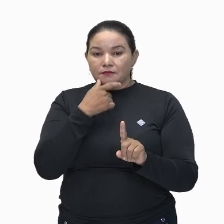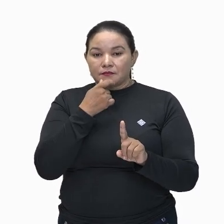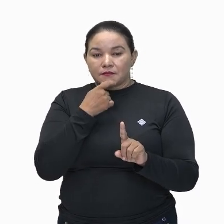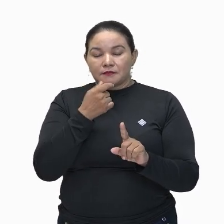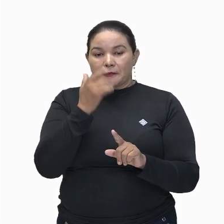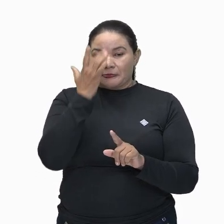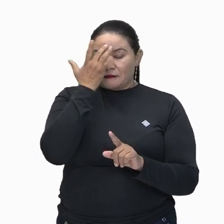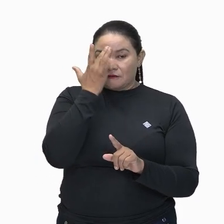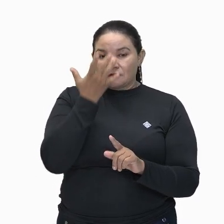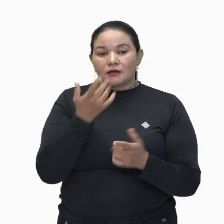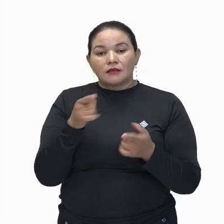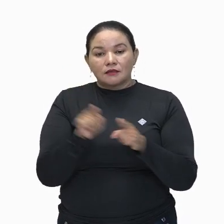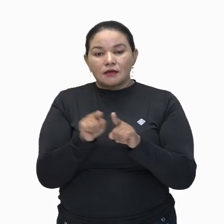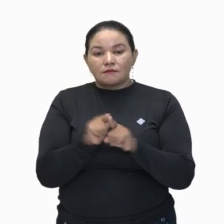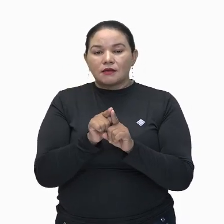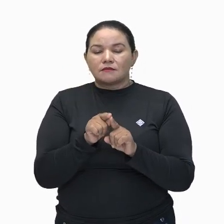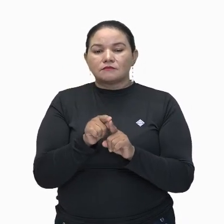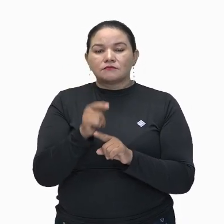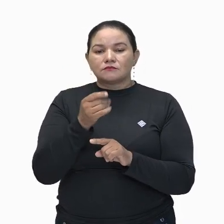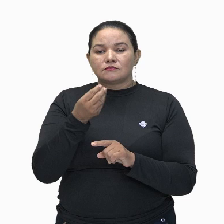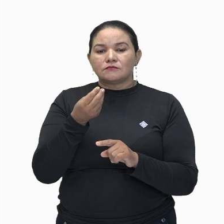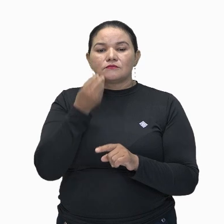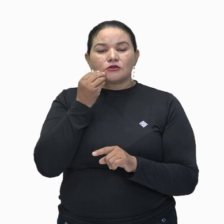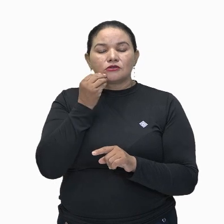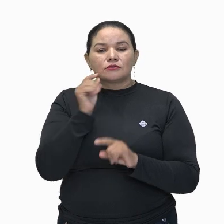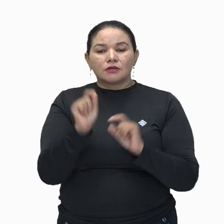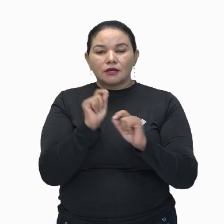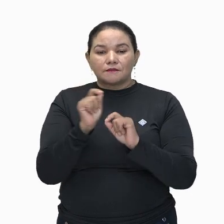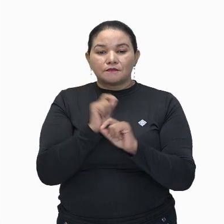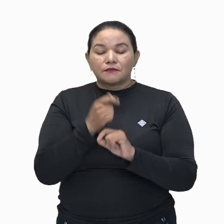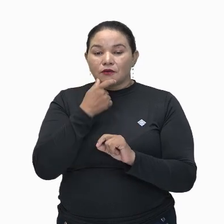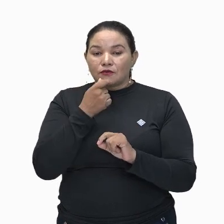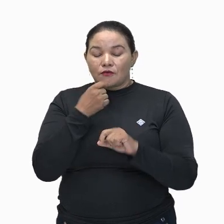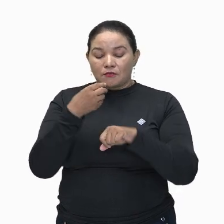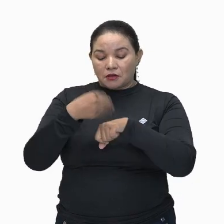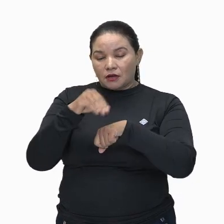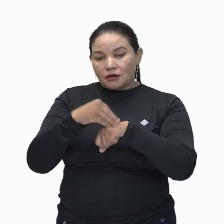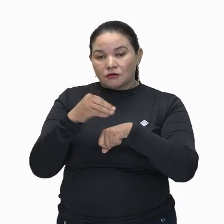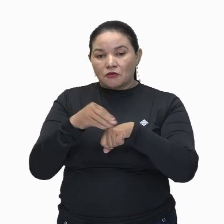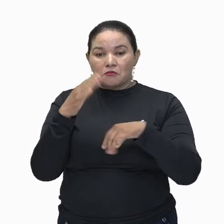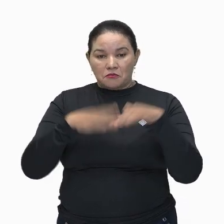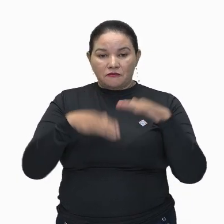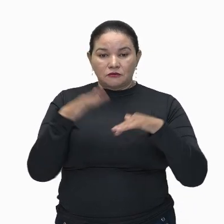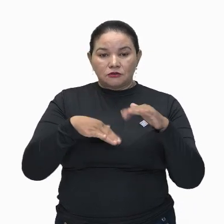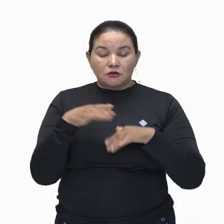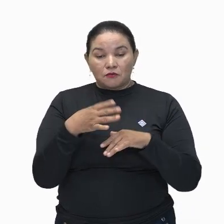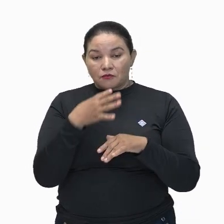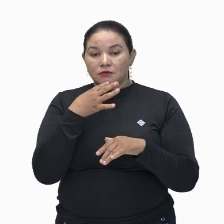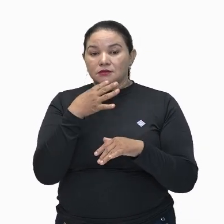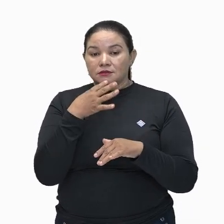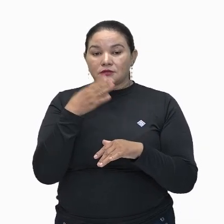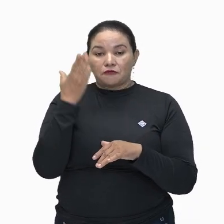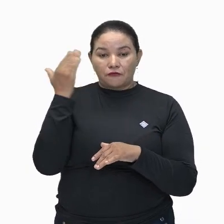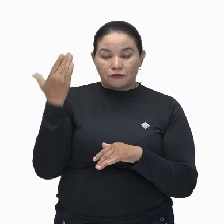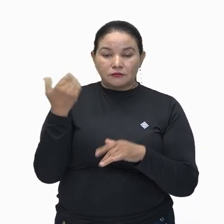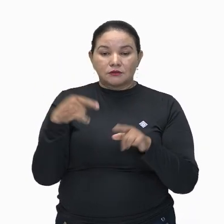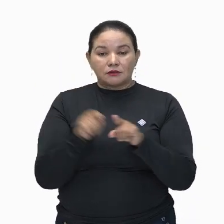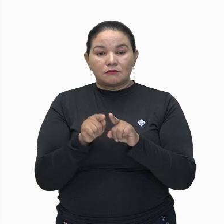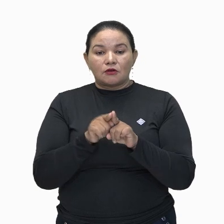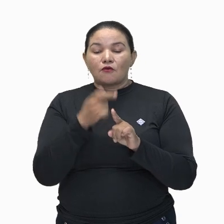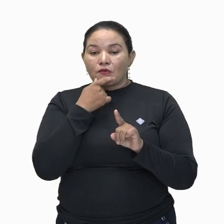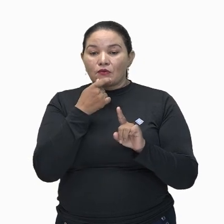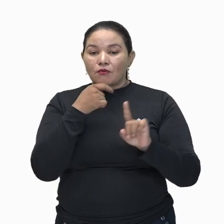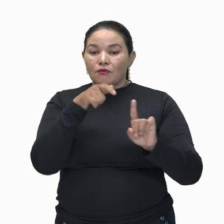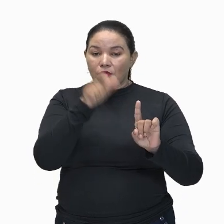Steven Spielberg, é certamente o arqueólogo mais conhecido da ficção. Interpretado pelo ator Harrison Ford,